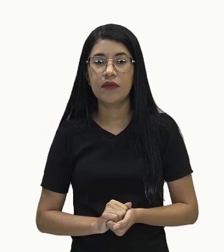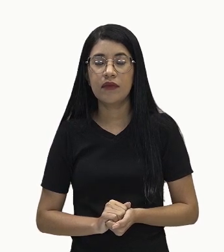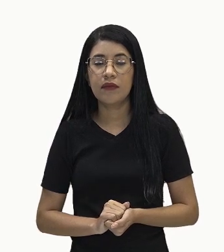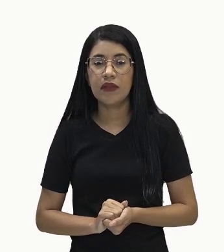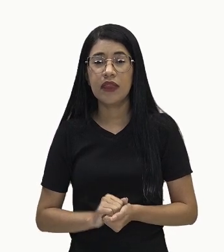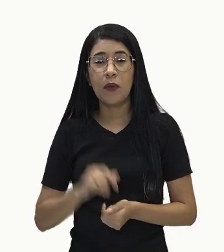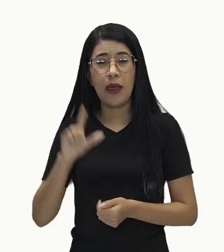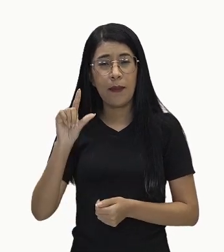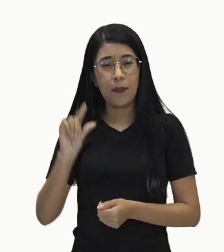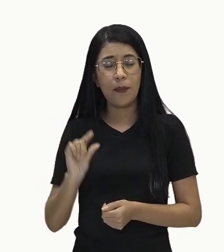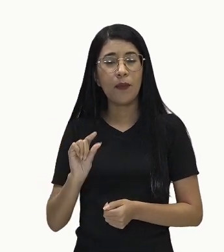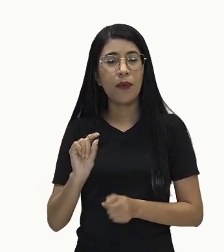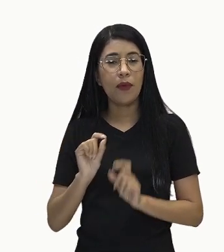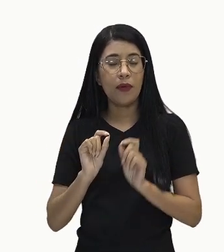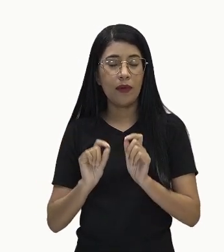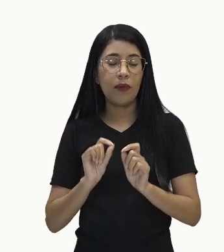Aí,